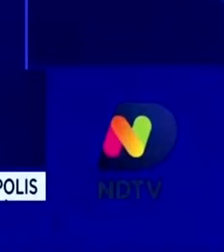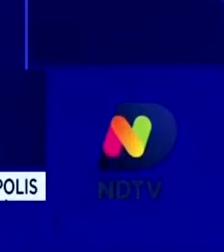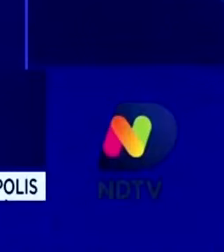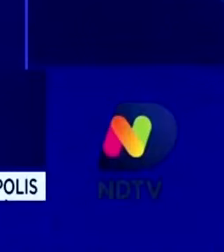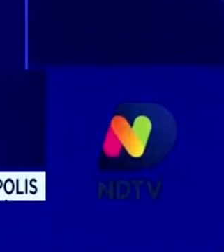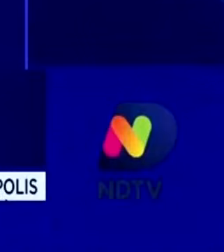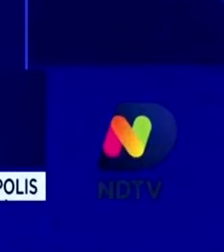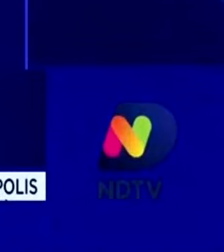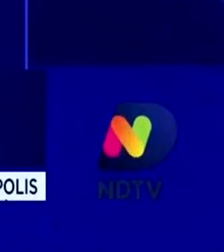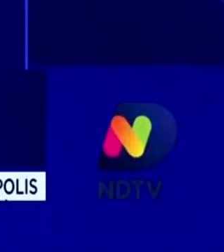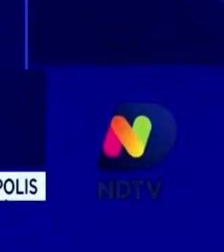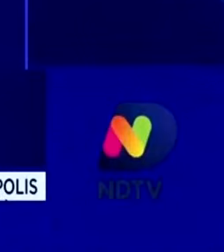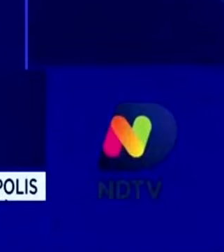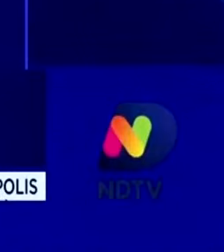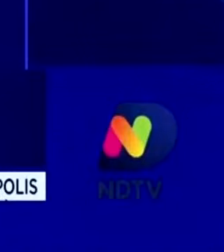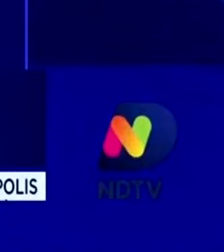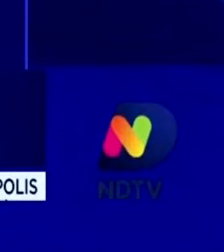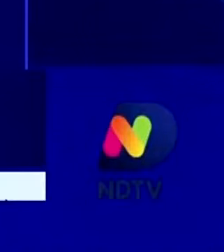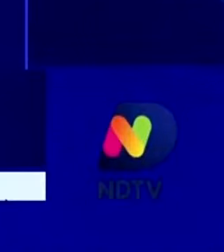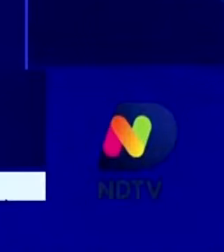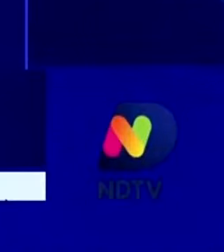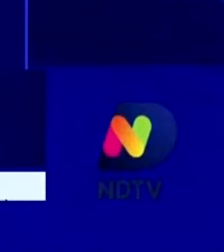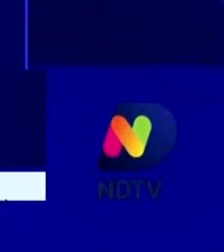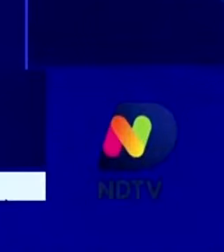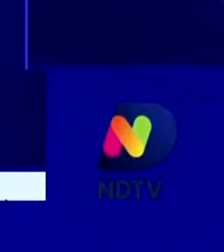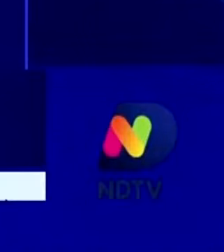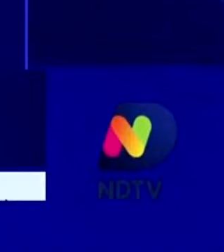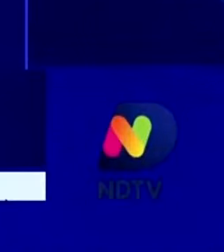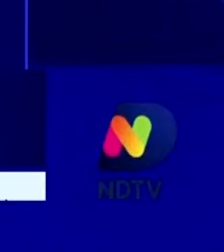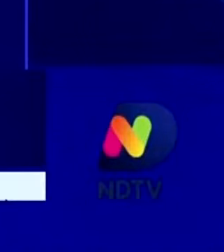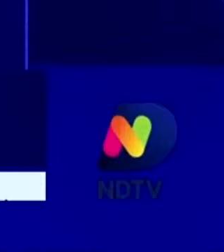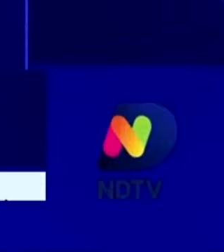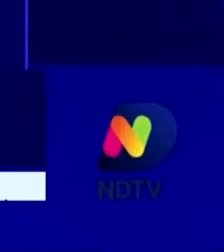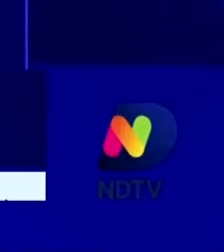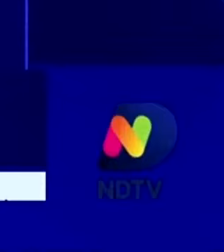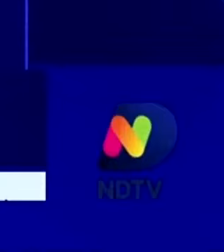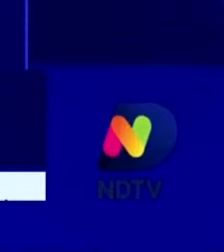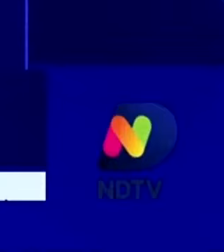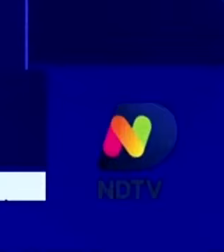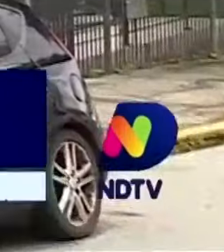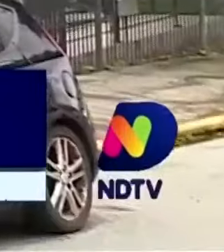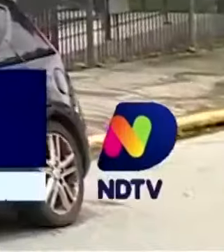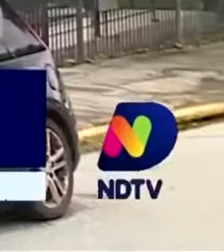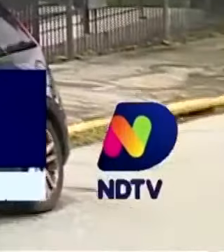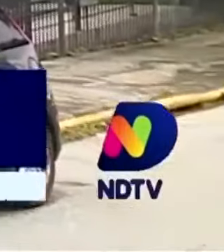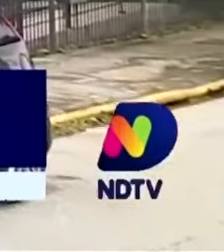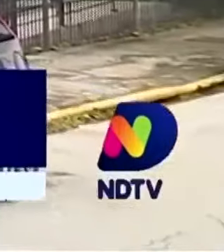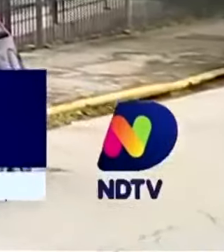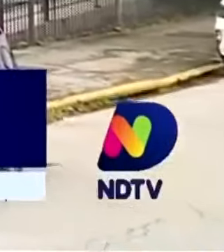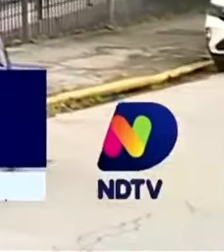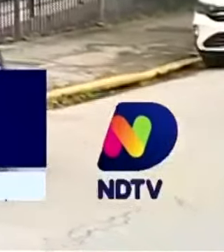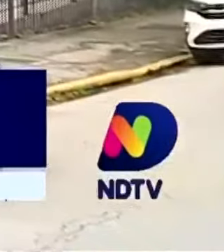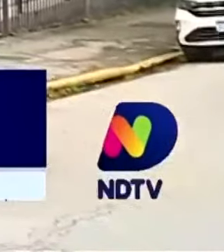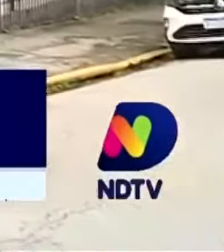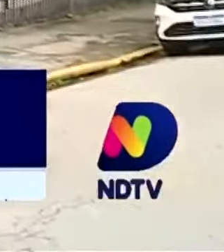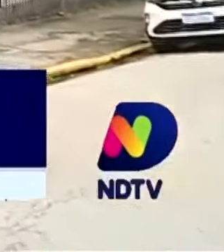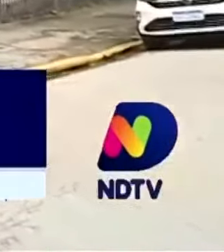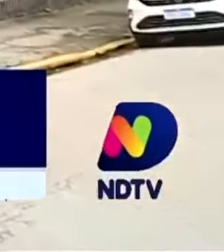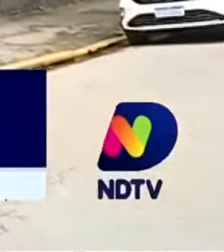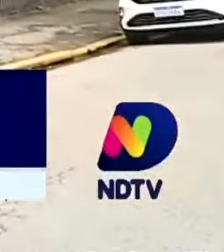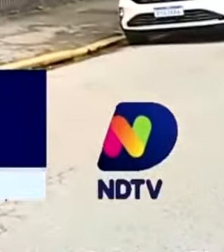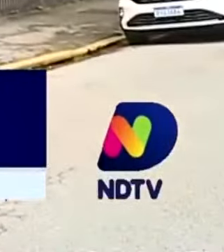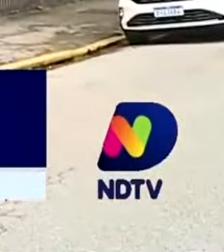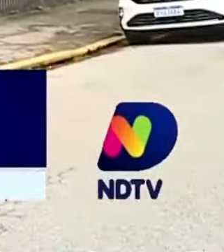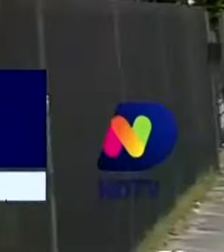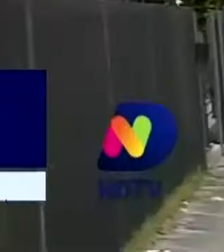entre delegados, escrivães e psicólogos policiais. Razoável para a Polícia Civil, seriam 4.500 policiais. Mesmo com baixo efetivo, a instituição